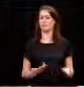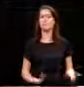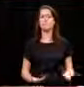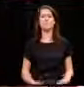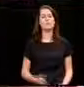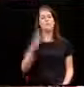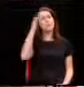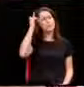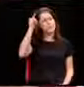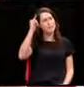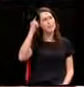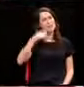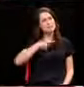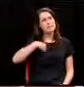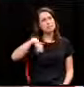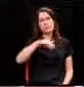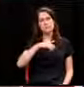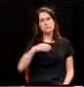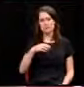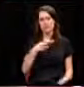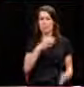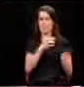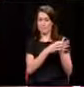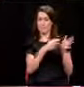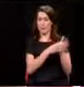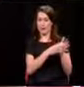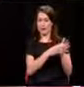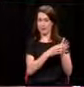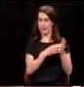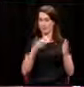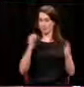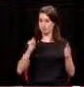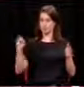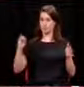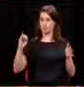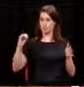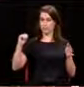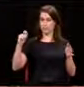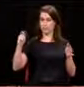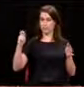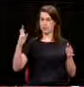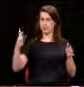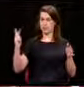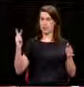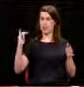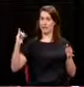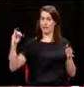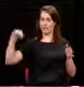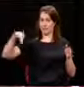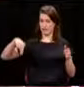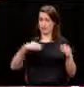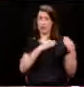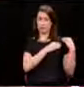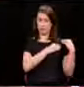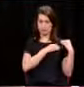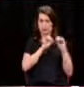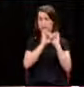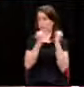que o Servin, a marca Servin, seja reconhecida como a marca, porque isto tem uma componente muito forte de responsabilidade social,